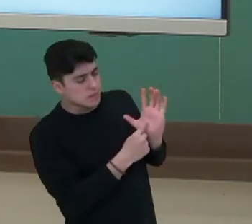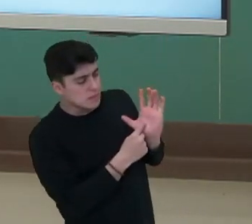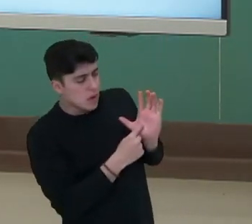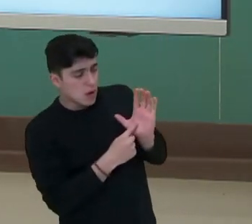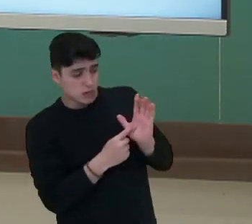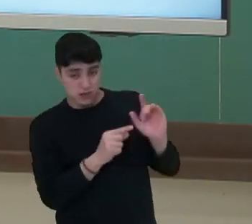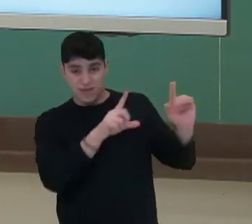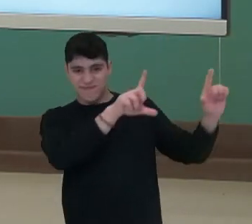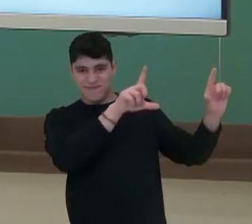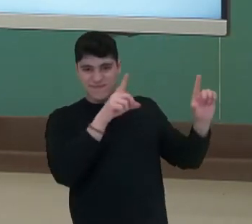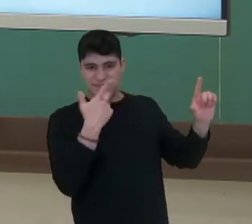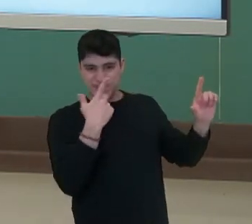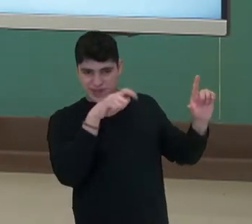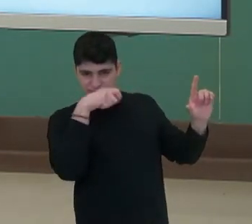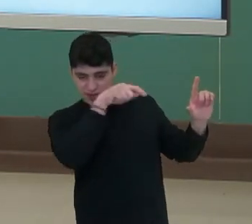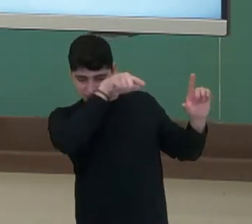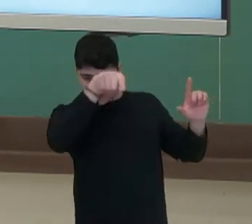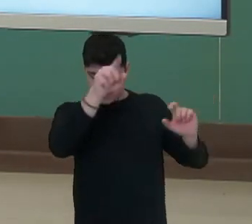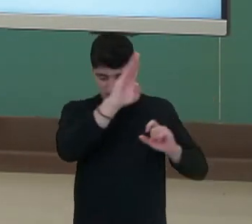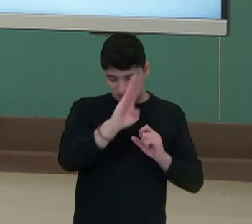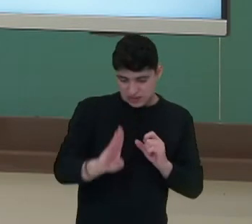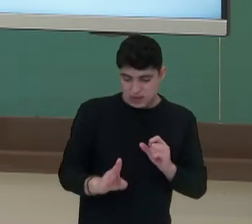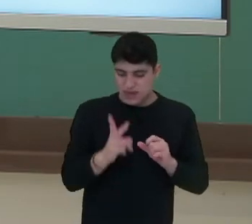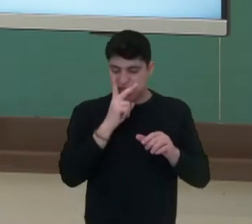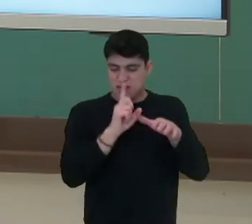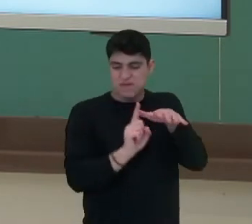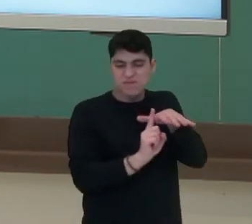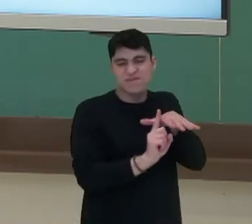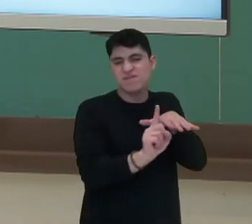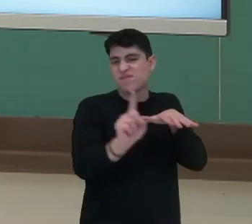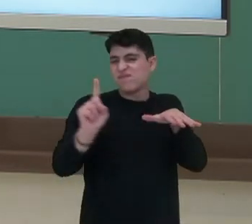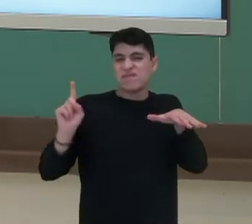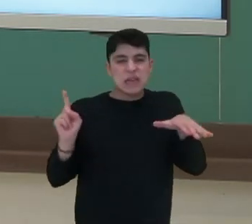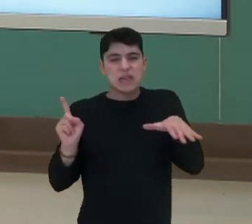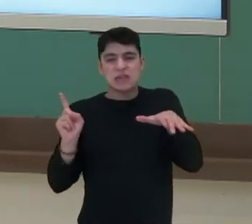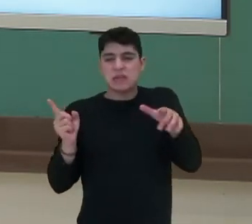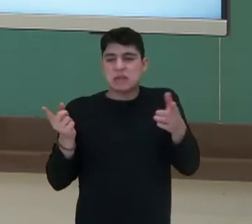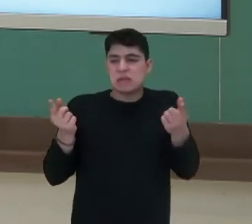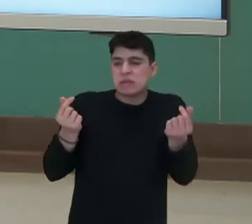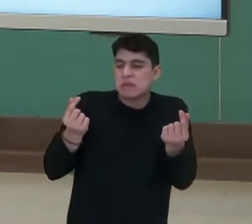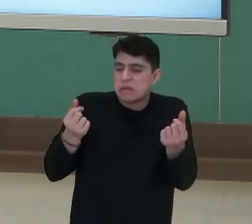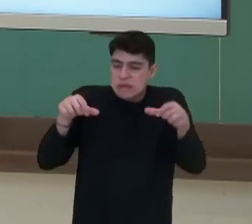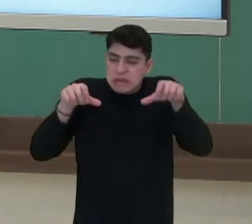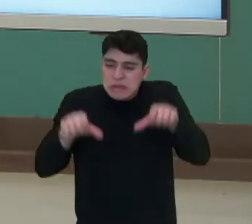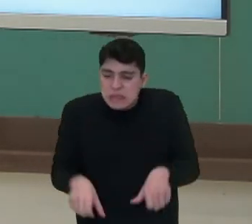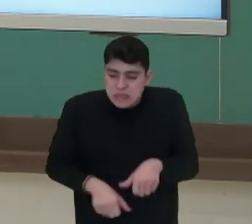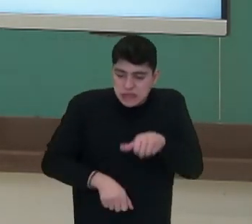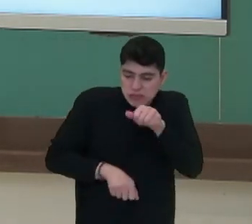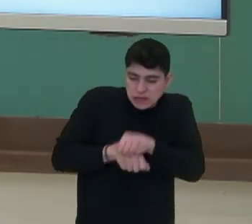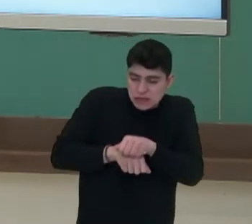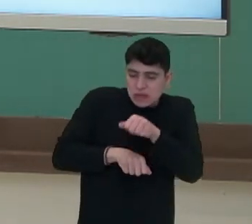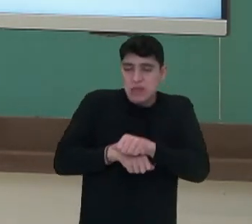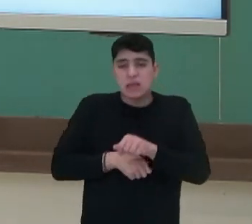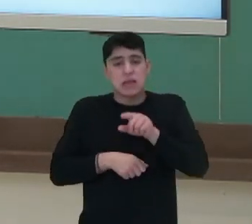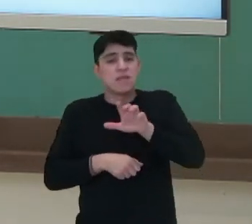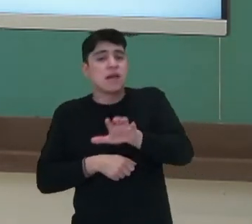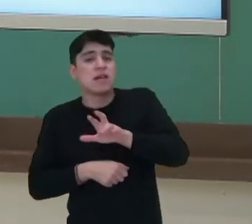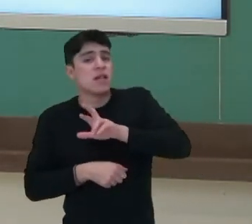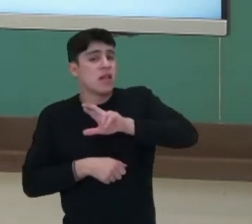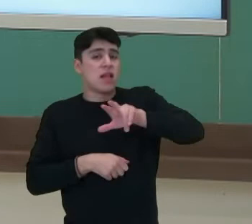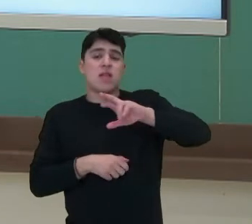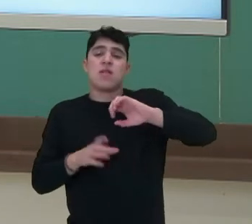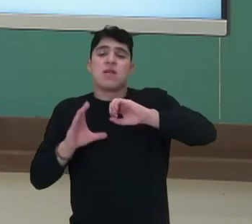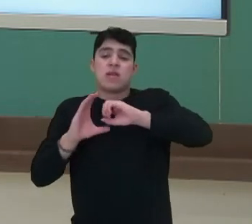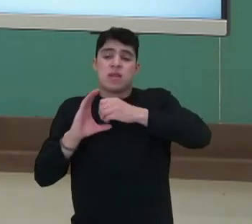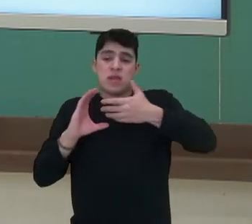exclusão social e econômica real de um país, ou no nosso país aí, essas características não são generalizadas,